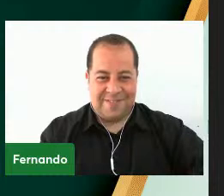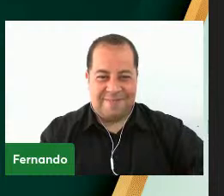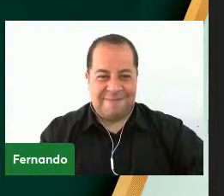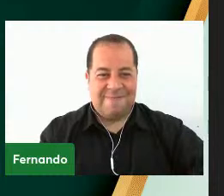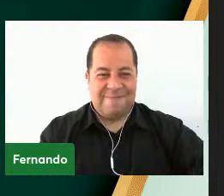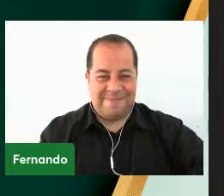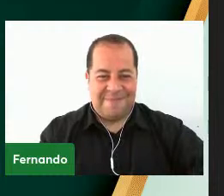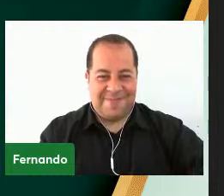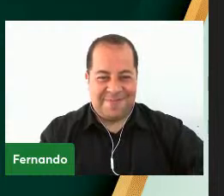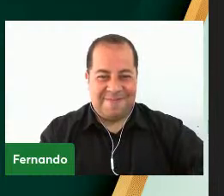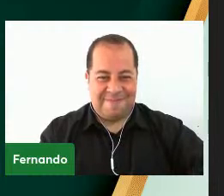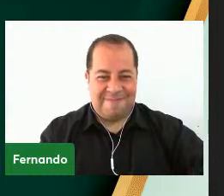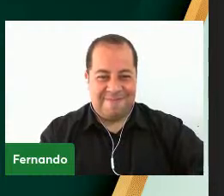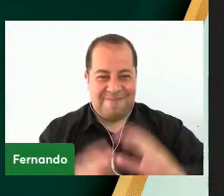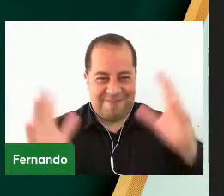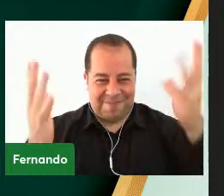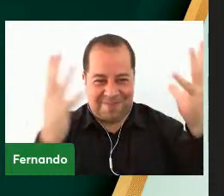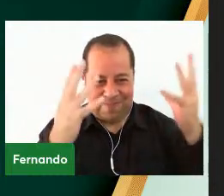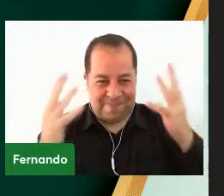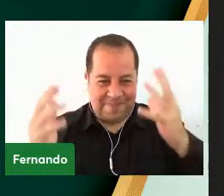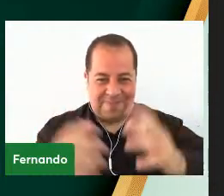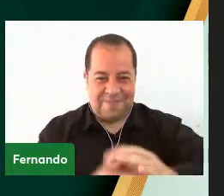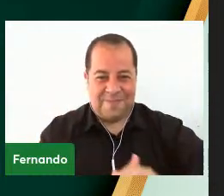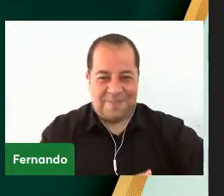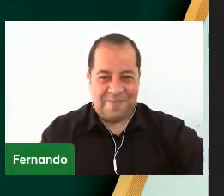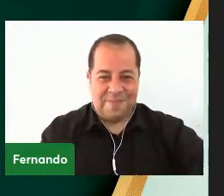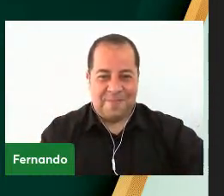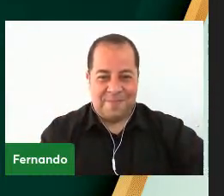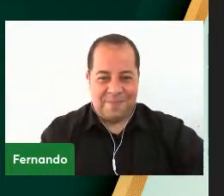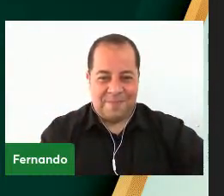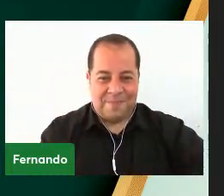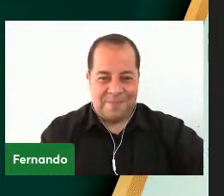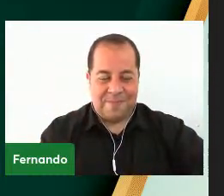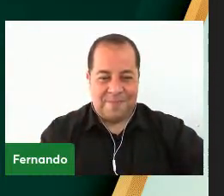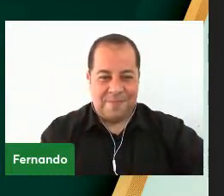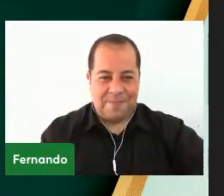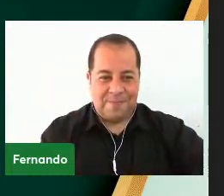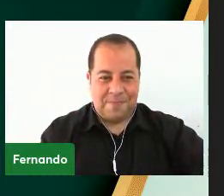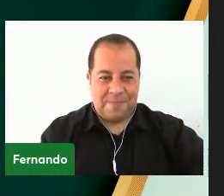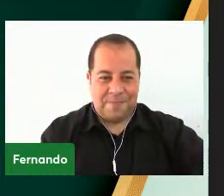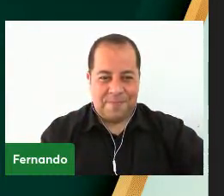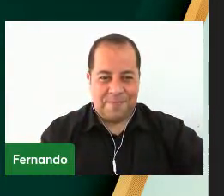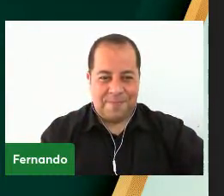Yeah. Parabéns, graduados. Hey. Parabéns a todos.